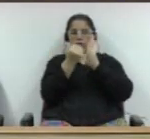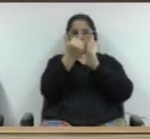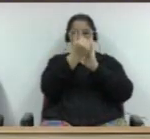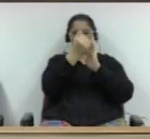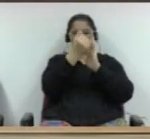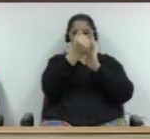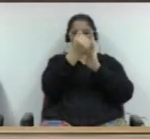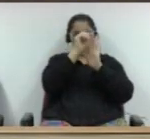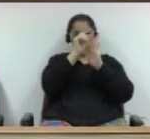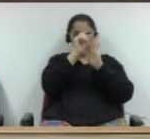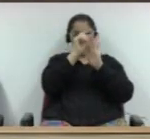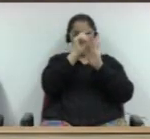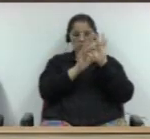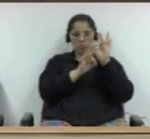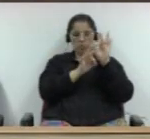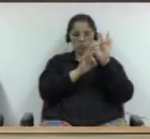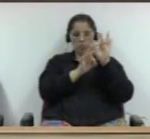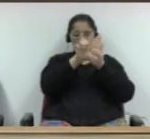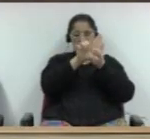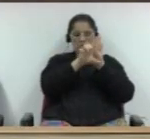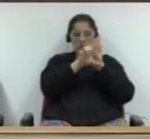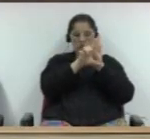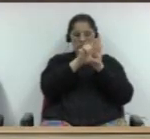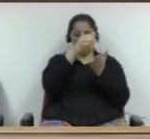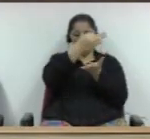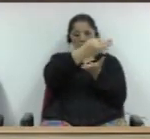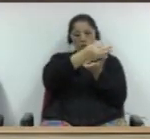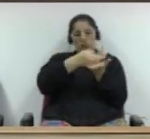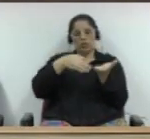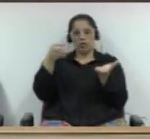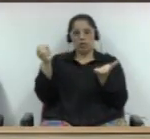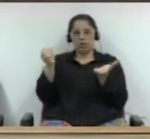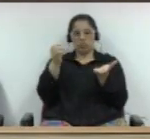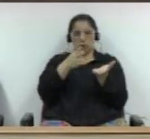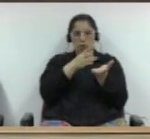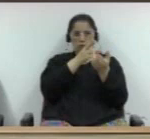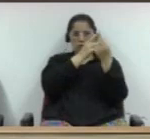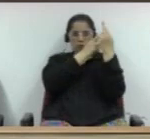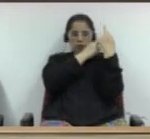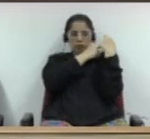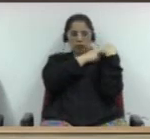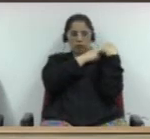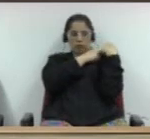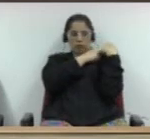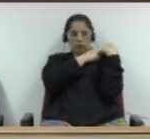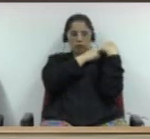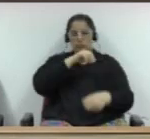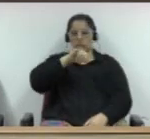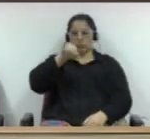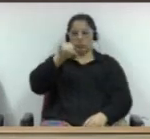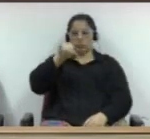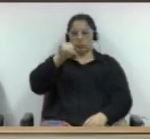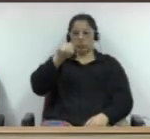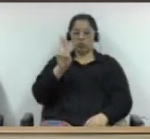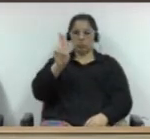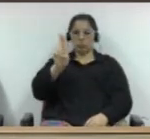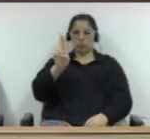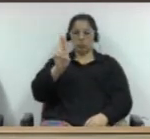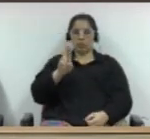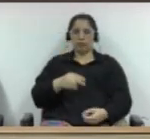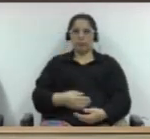complementar 17/15 com a seguinte redação. Autor, vereador José Eduardo Monteiro Júnior, Junegão.